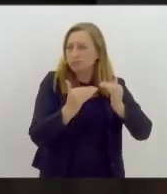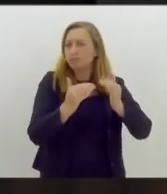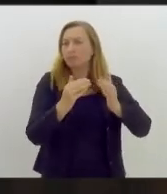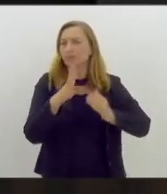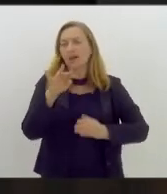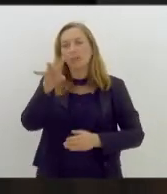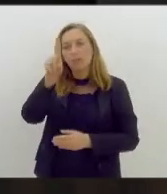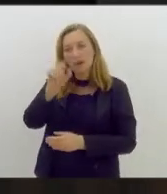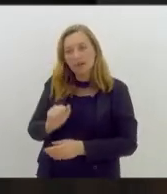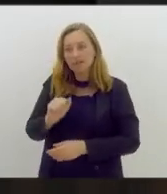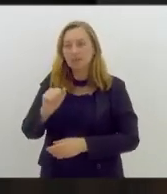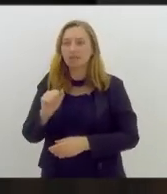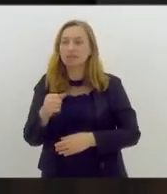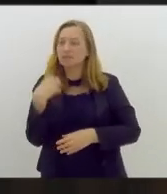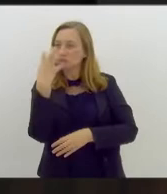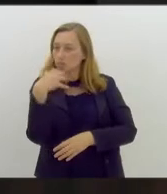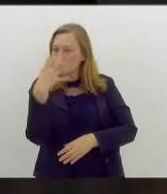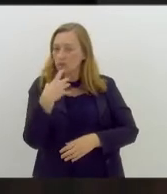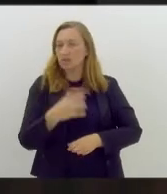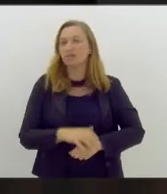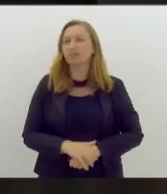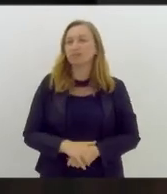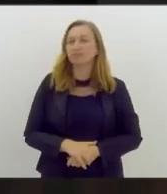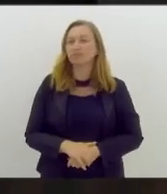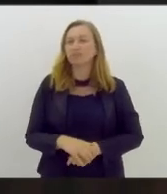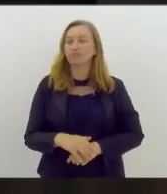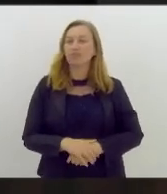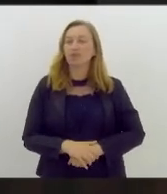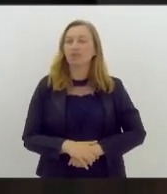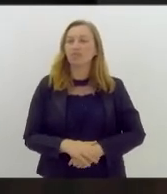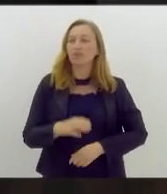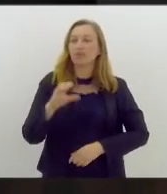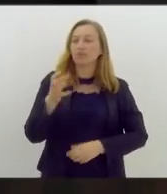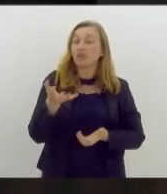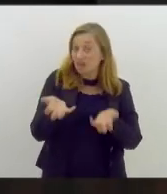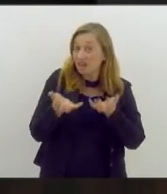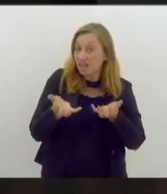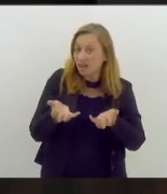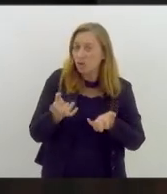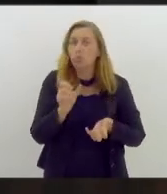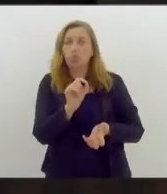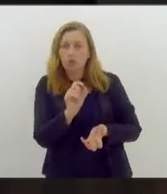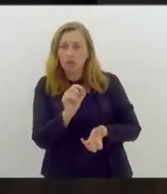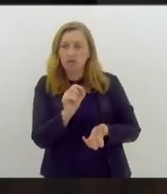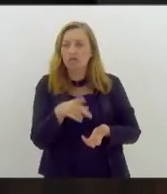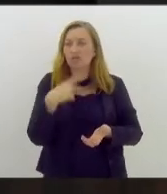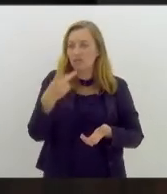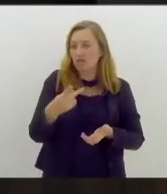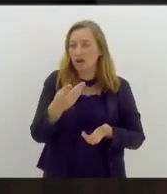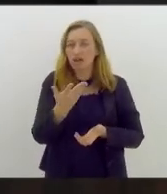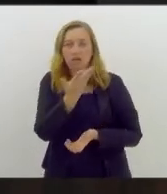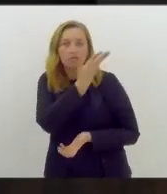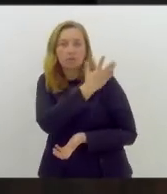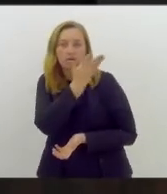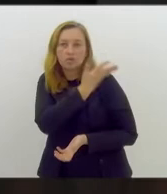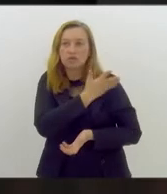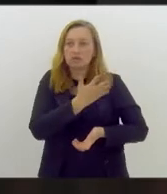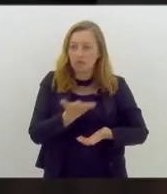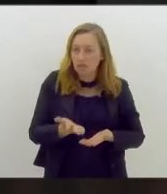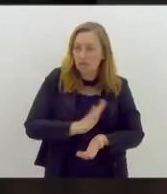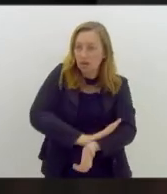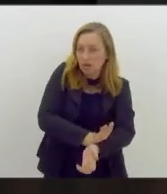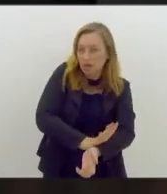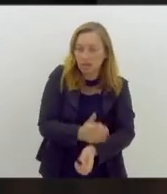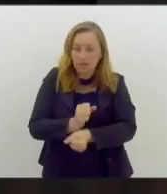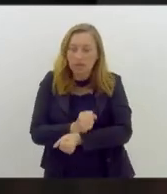banda Urca Bossa Nova Jazz, as músicas Que Querer, que trata da discriminação racial, escravidão